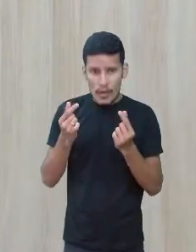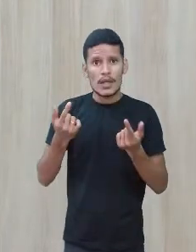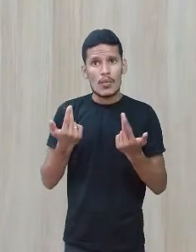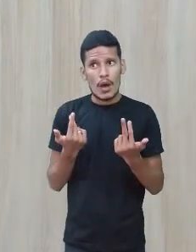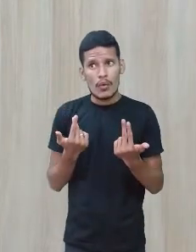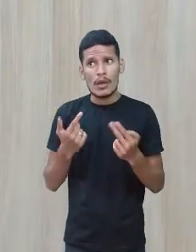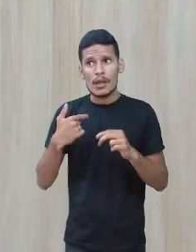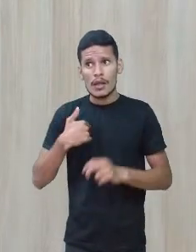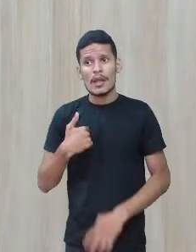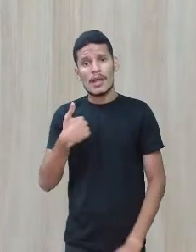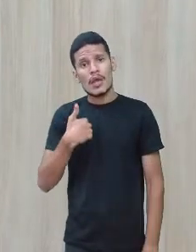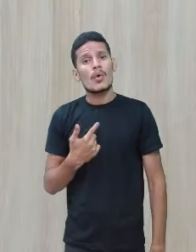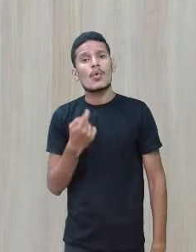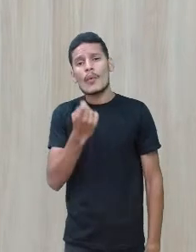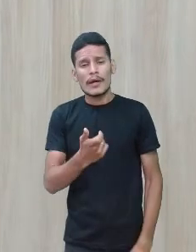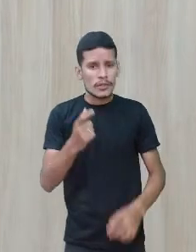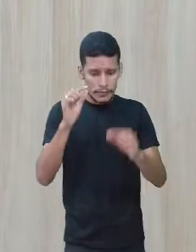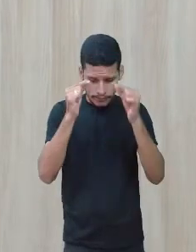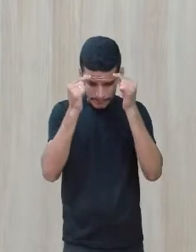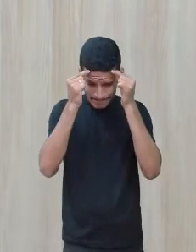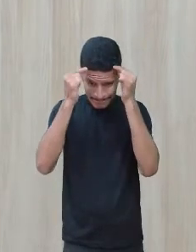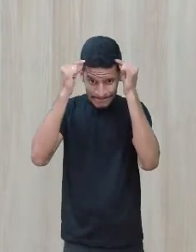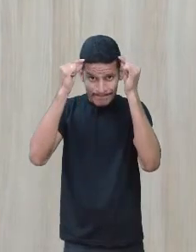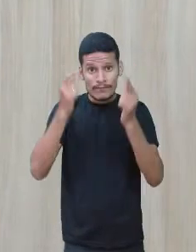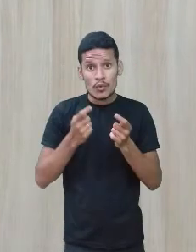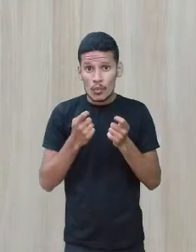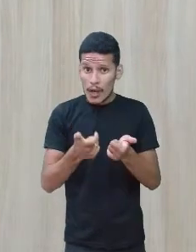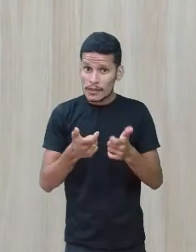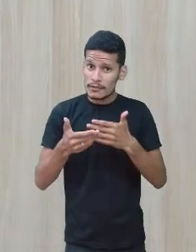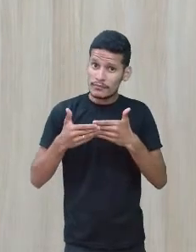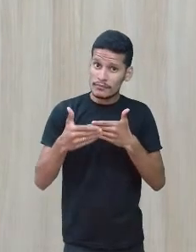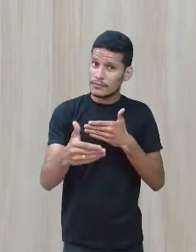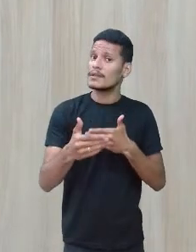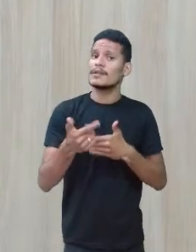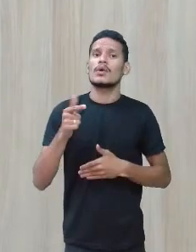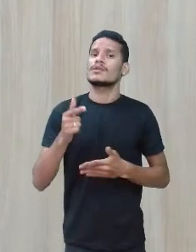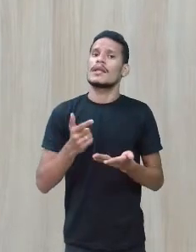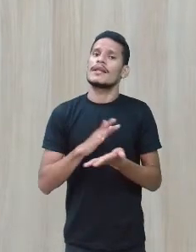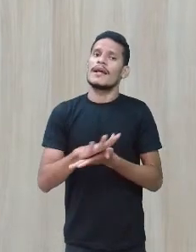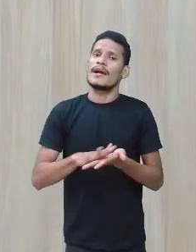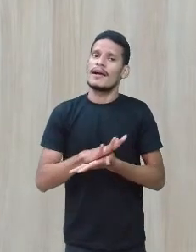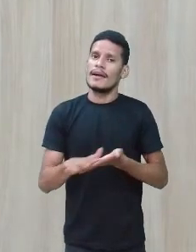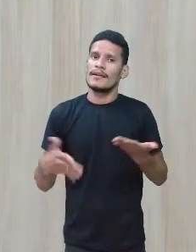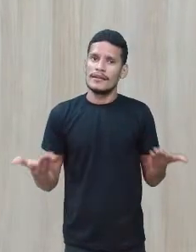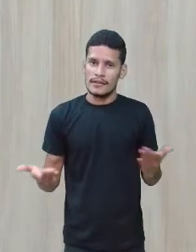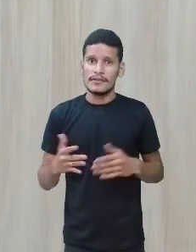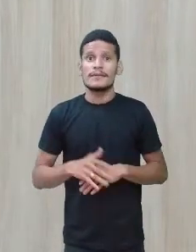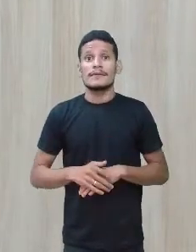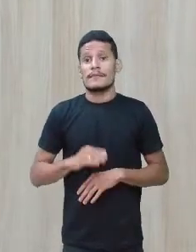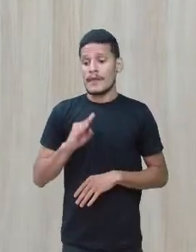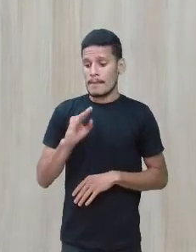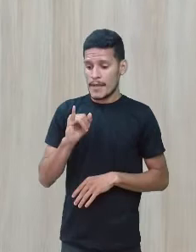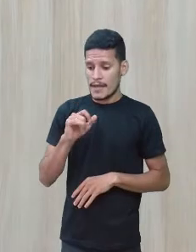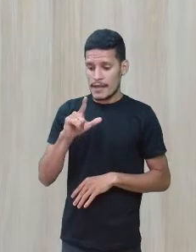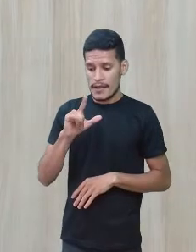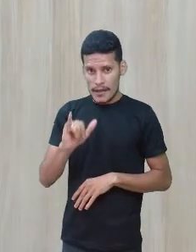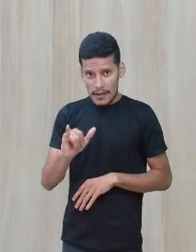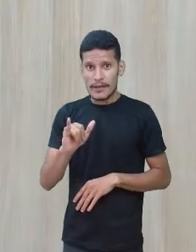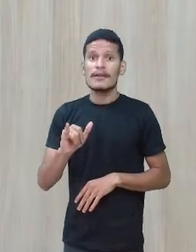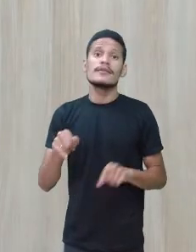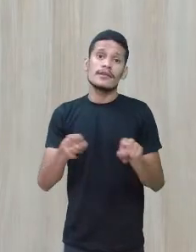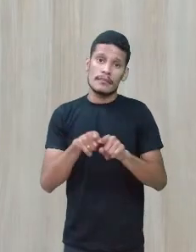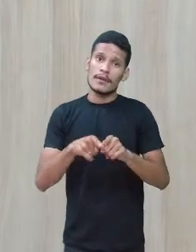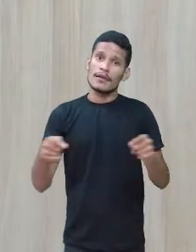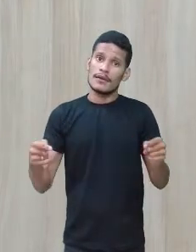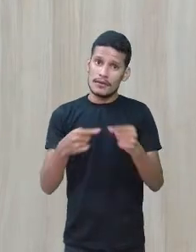ó, já tenho umas entradinhas aqui, que é sinônimo de que daqui uns dias não tem mais cabelo, né? Billy tá ali concordando comigo, porque a gente